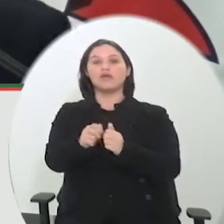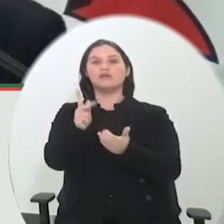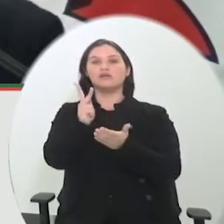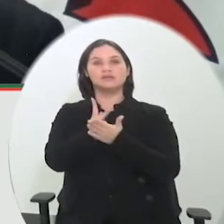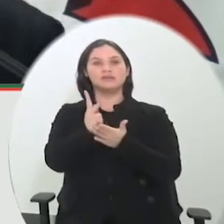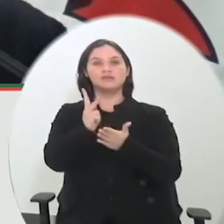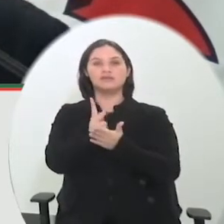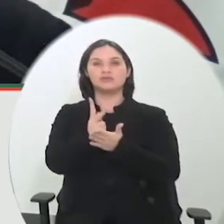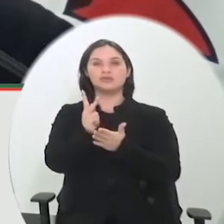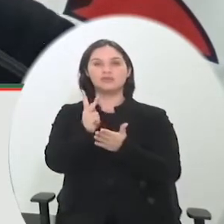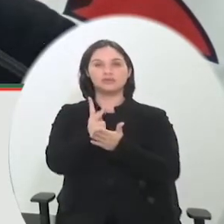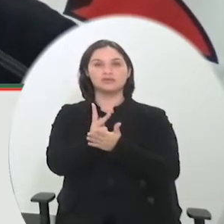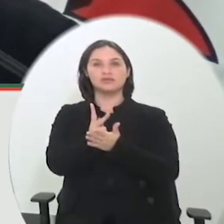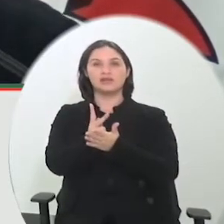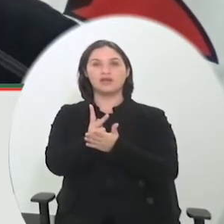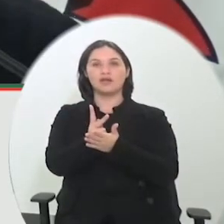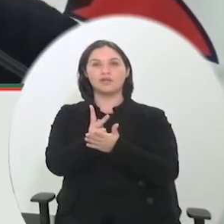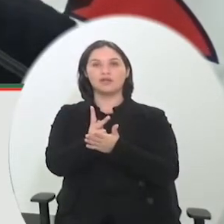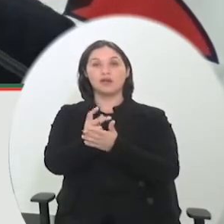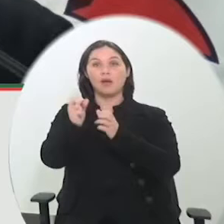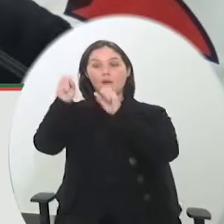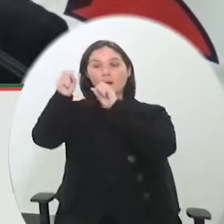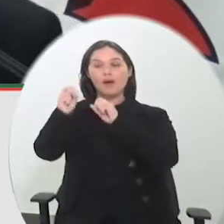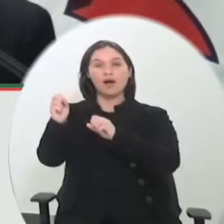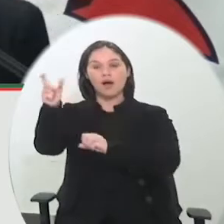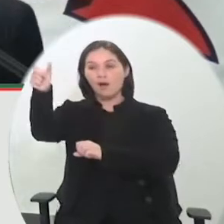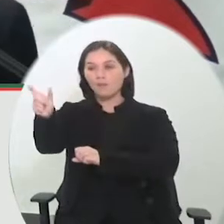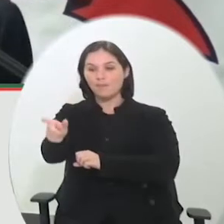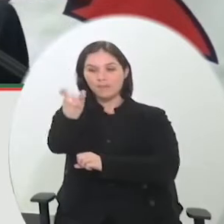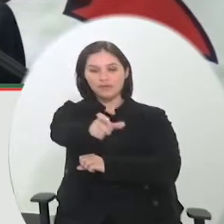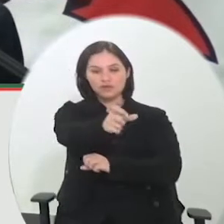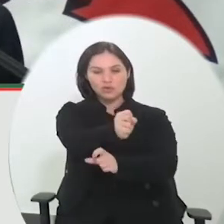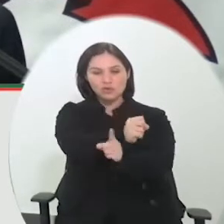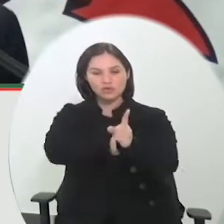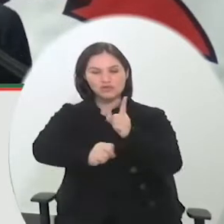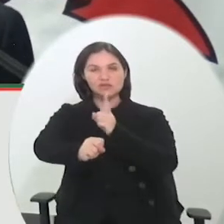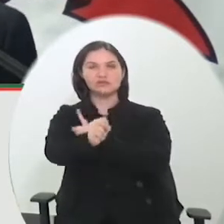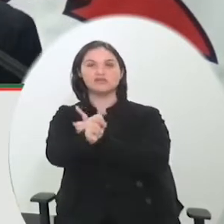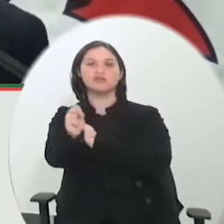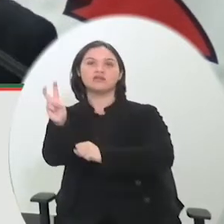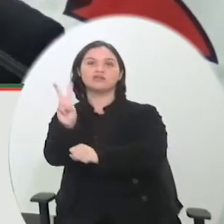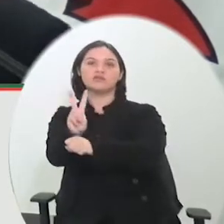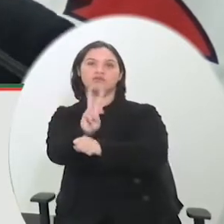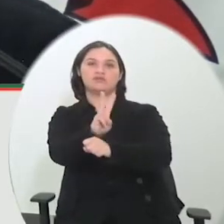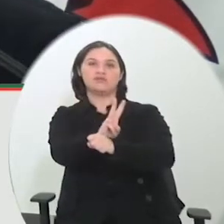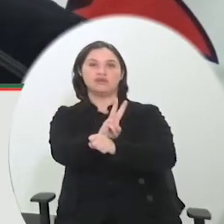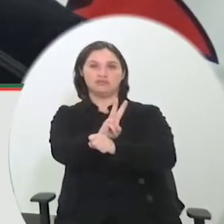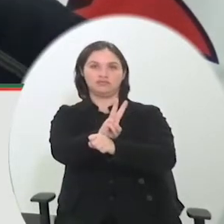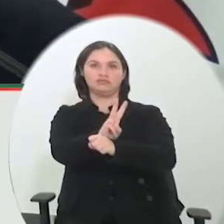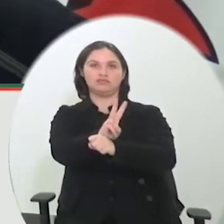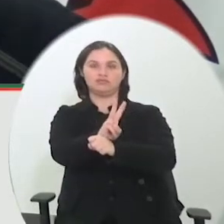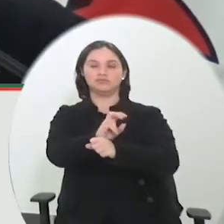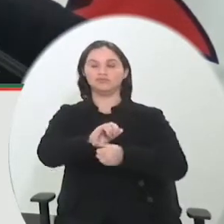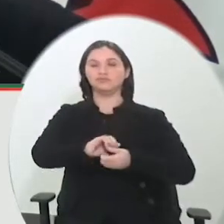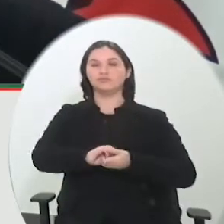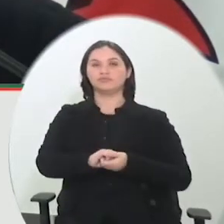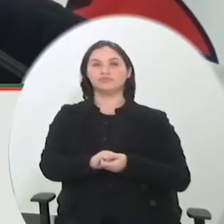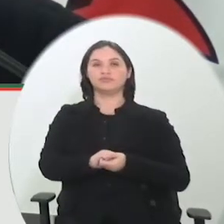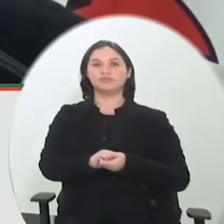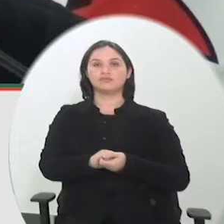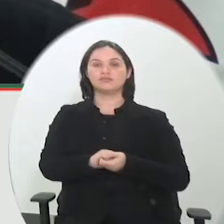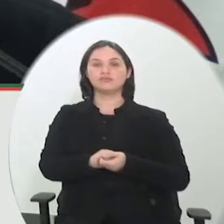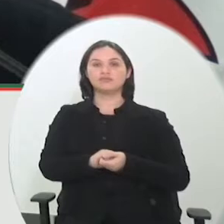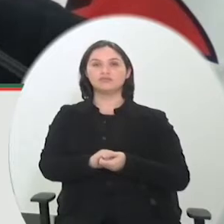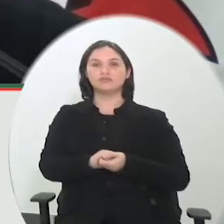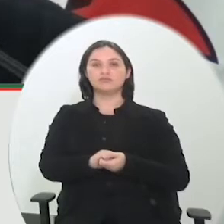aos homens e mulheres de bem que constituem a nação catarinense. Durante esses mais